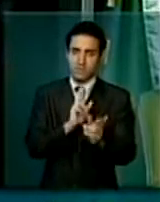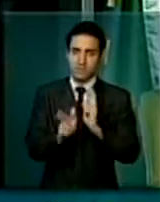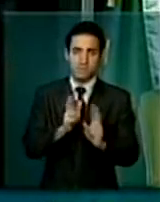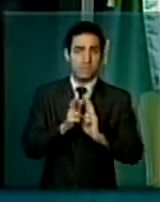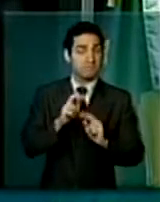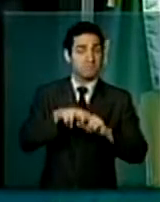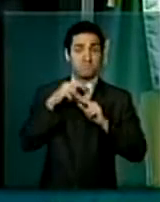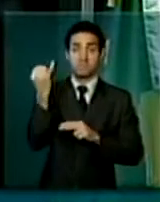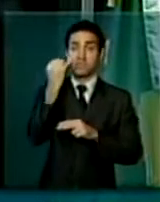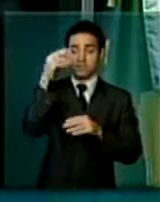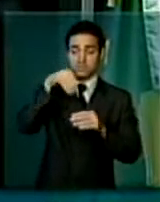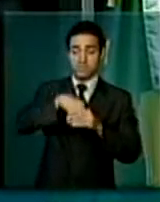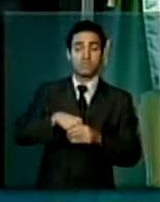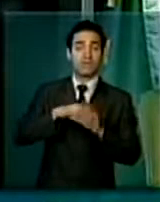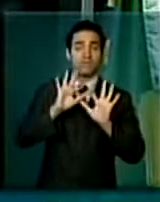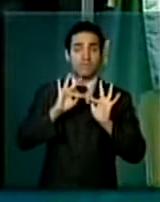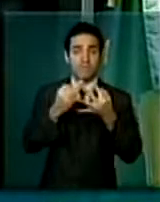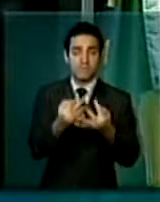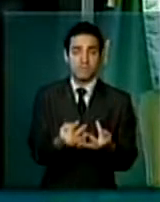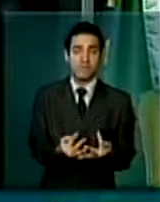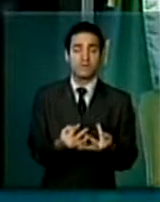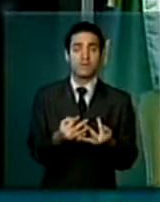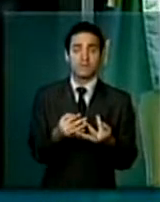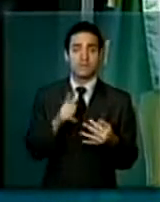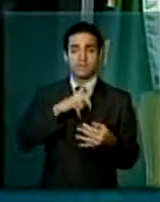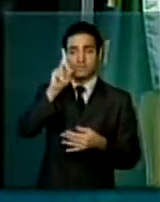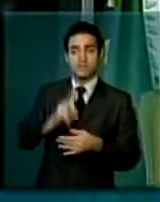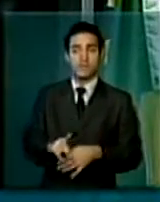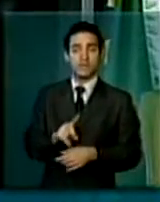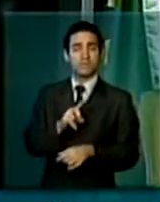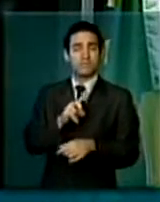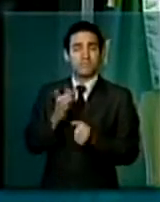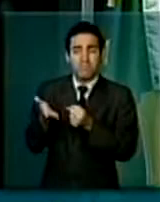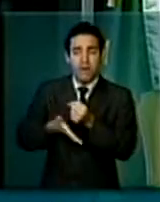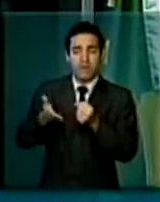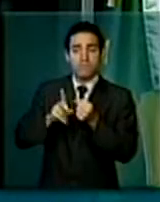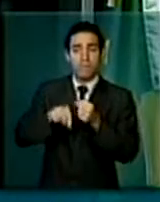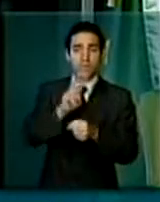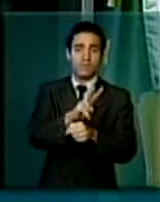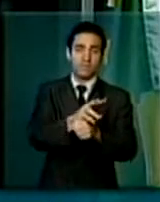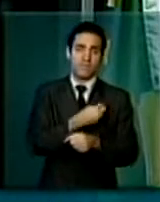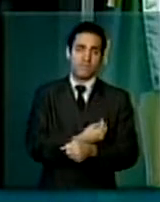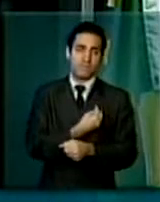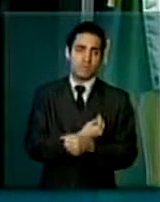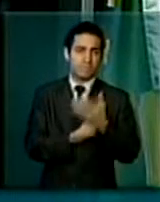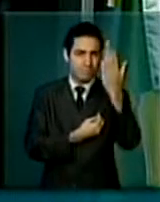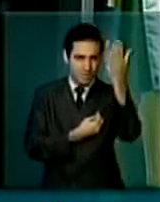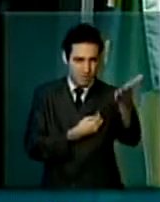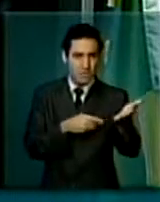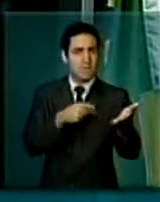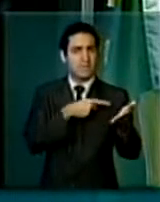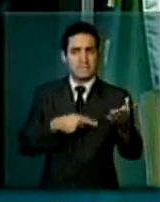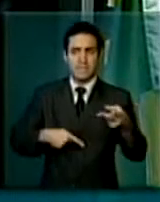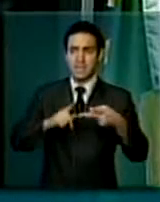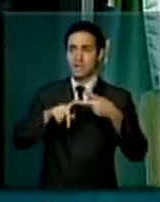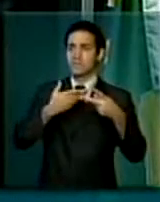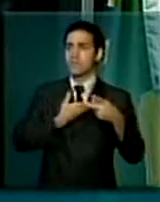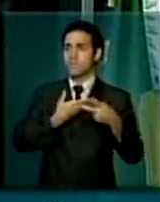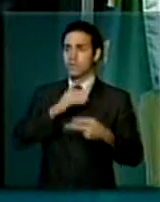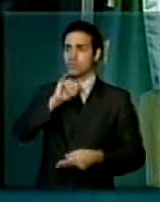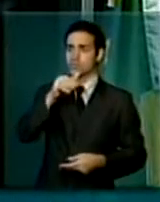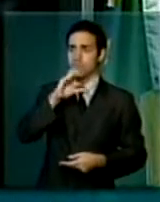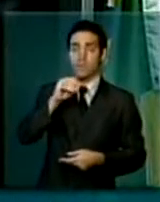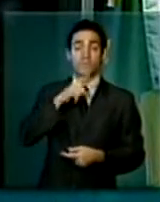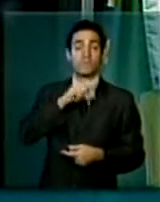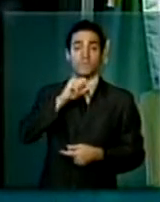a mesma importância do direito fundamental à proteção à vida. Senhor presidente, meu caro amigo João Matos, a